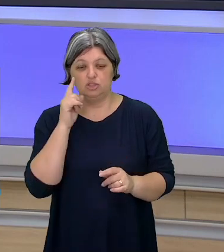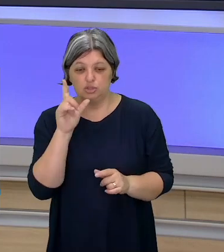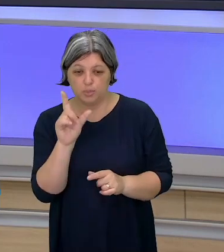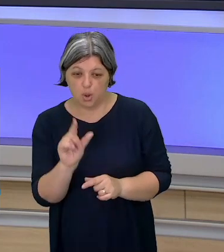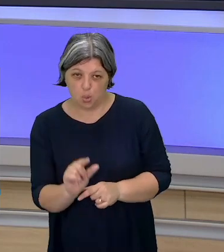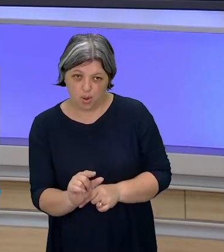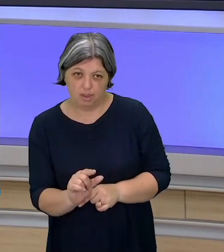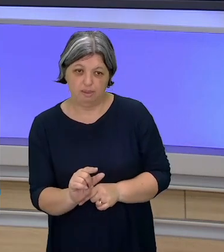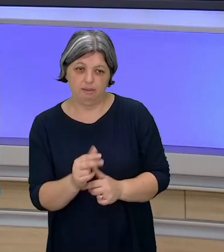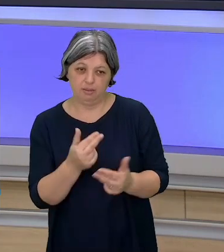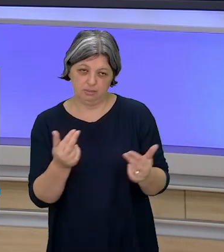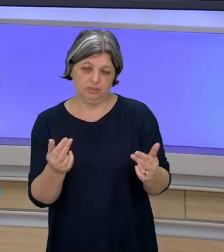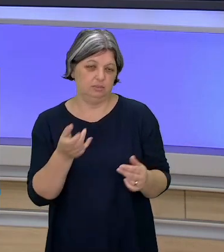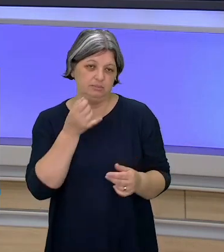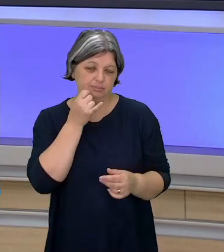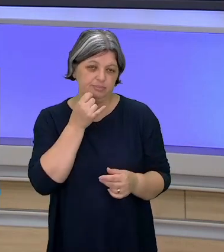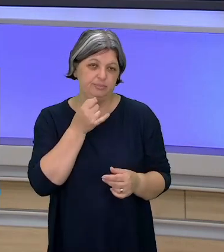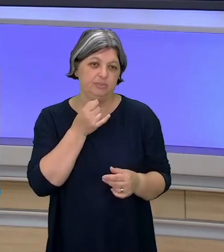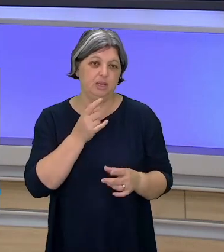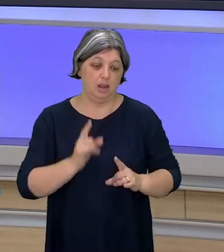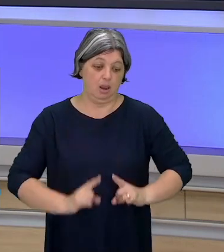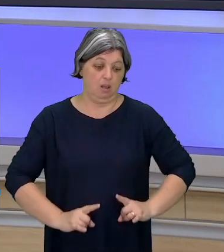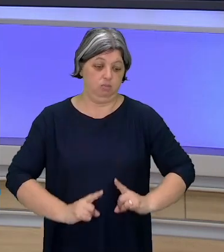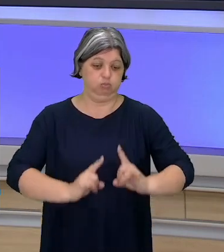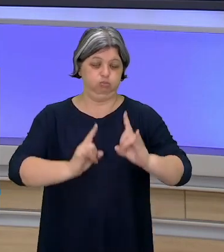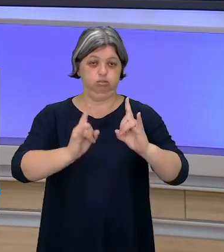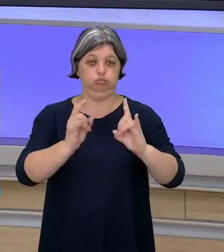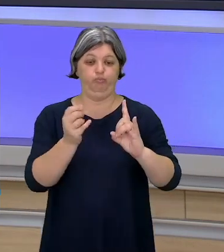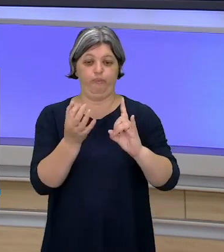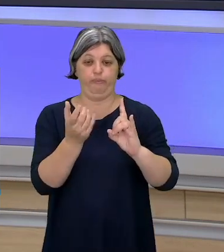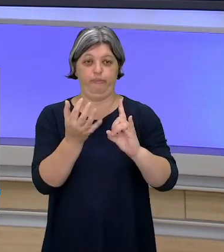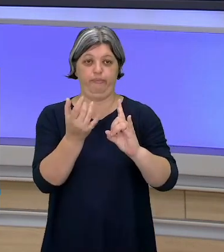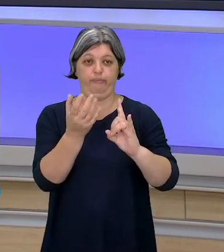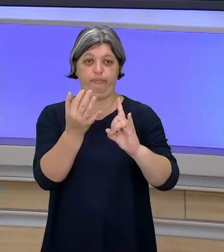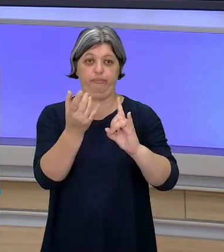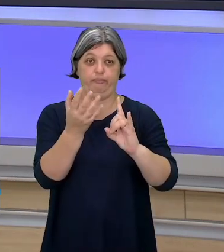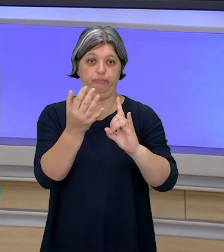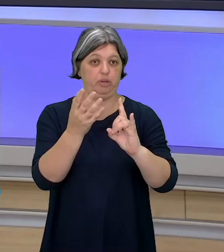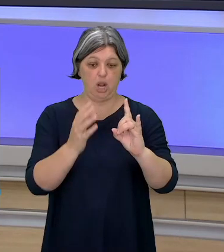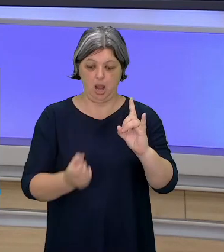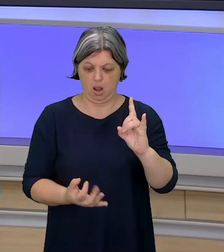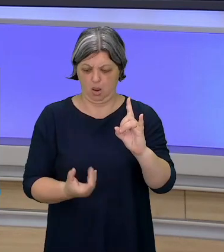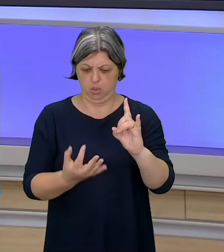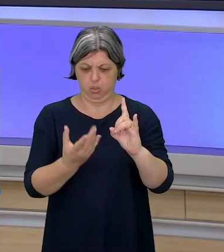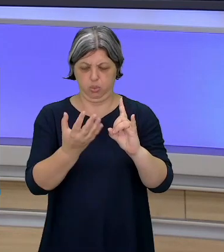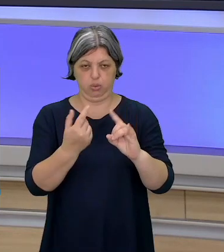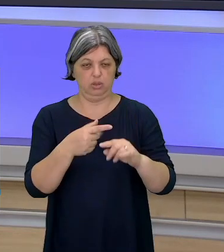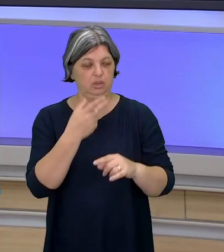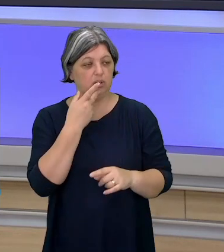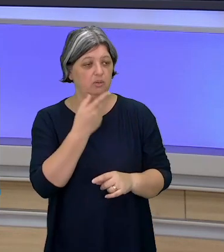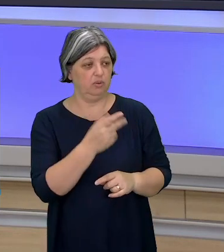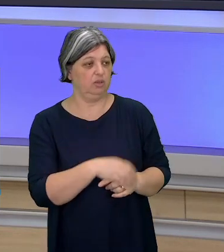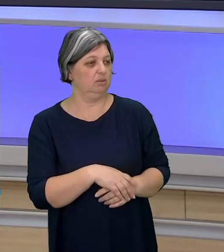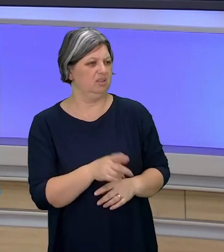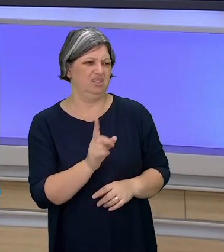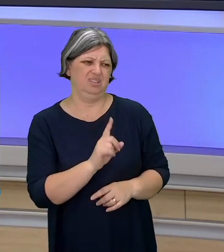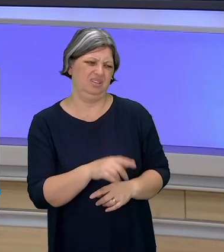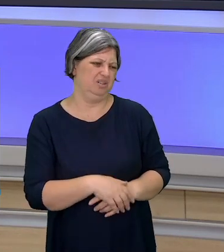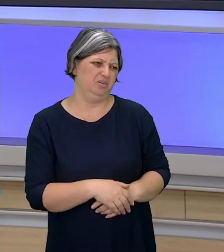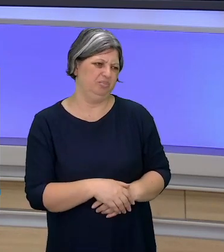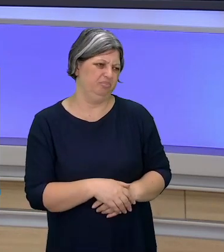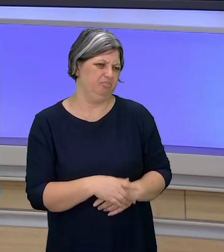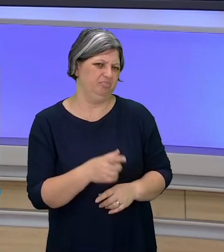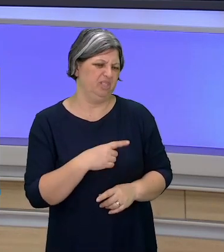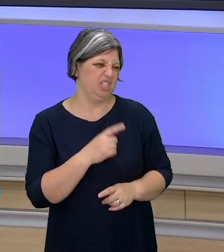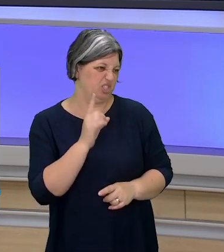disso. Então, tipo assim, sei lá, mano, o prédio tá pegando fogo, tá tudo assando, e aí eu chego pra você e falo assim, não, imagina, mas teve